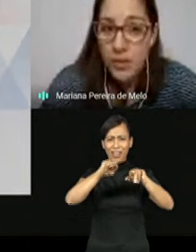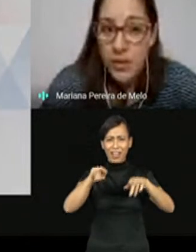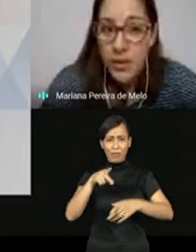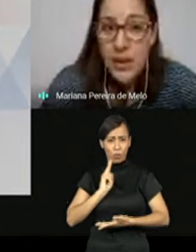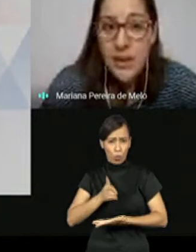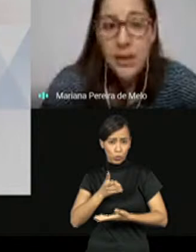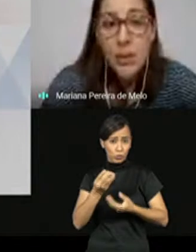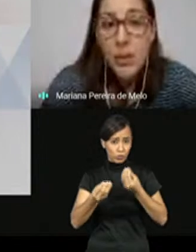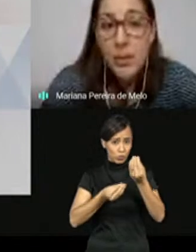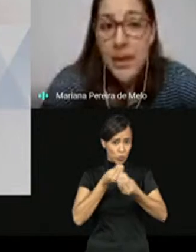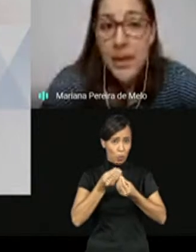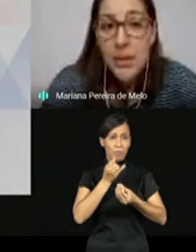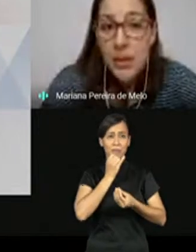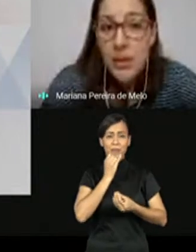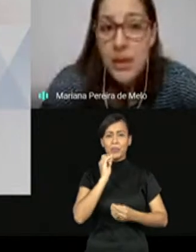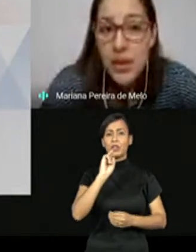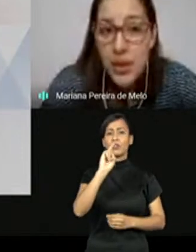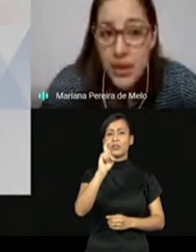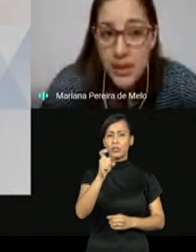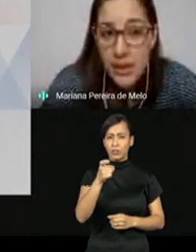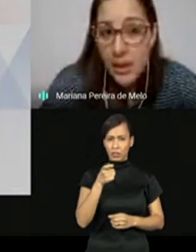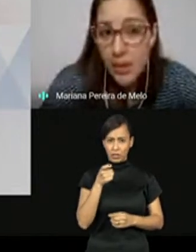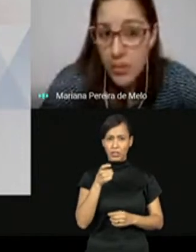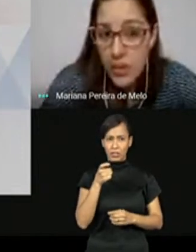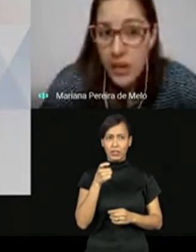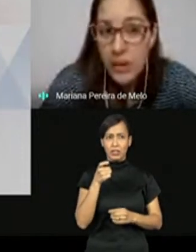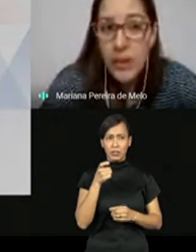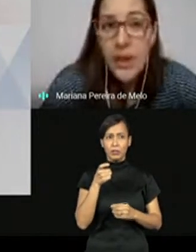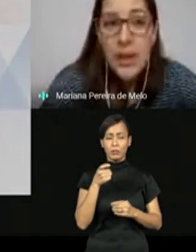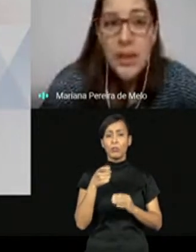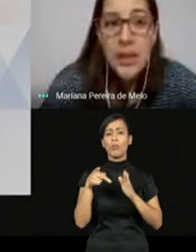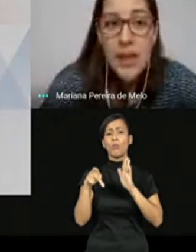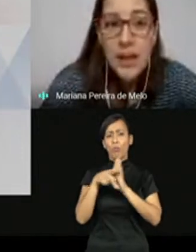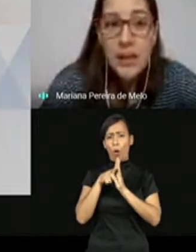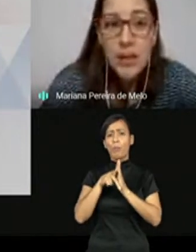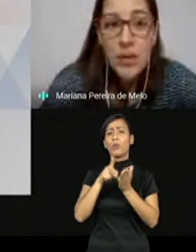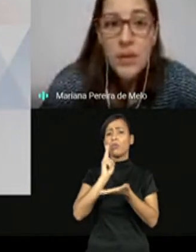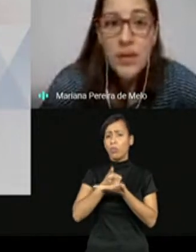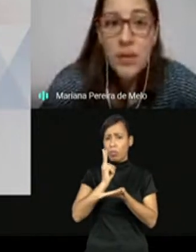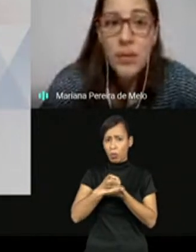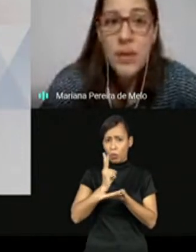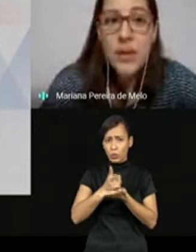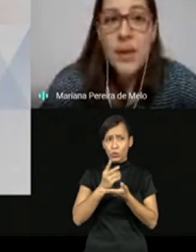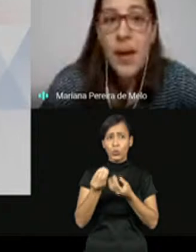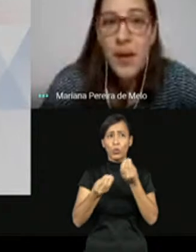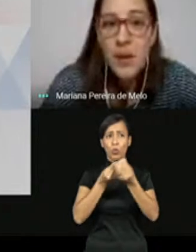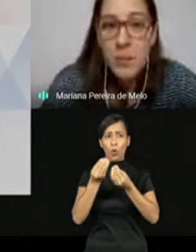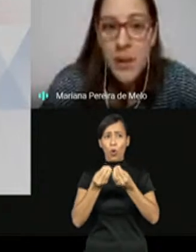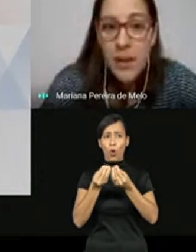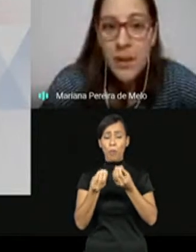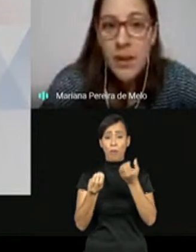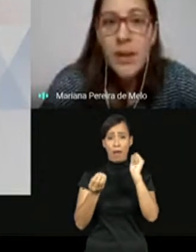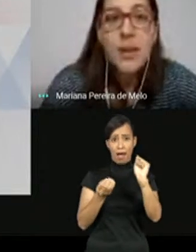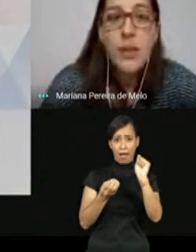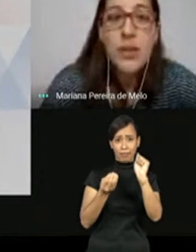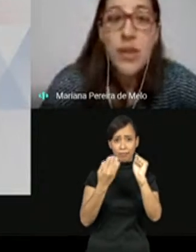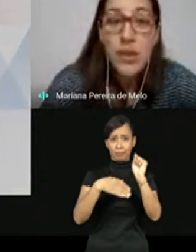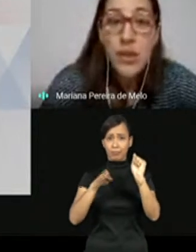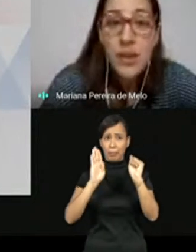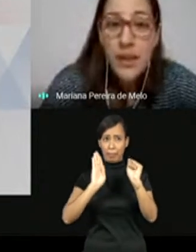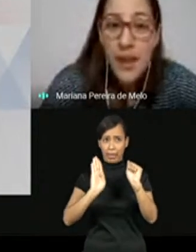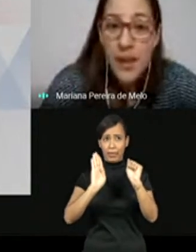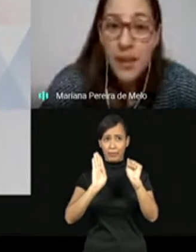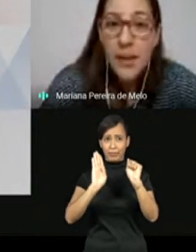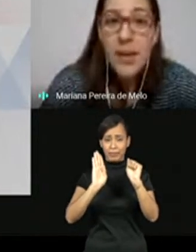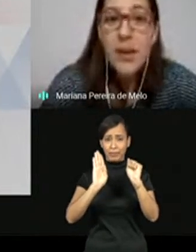numa variável contínua x, então a probabilidade da nossa x, que é contínua, estar entre dois valores a e b, então a